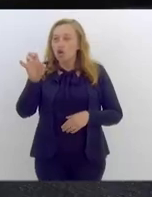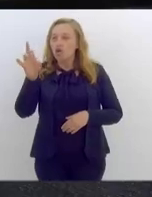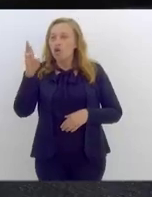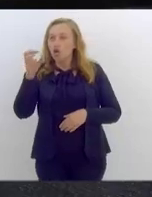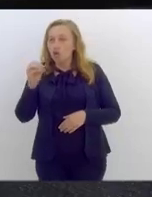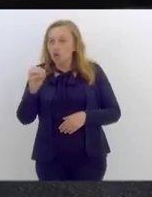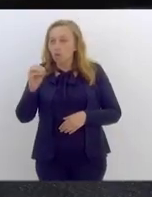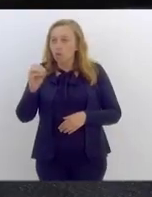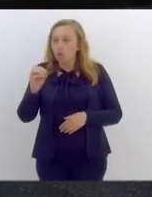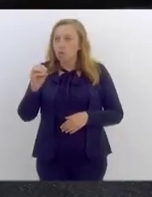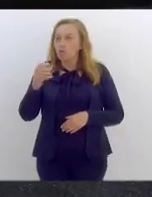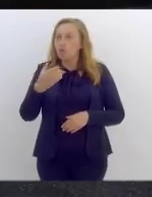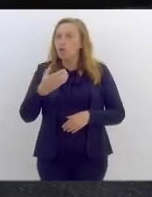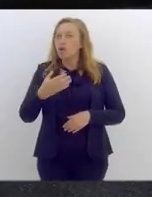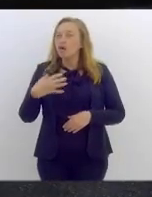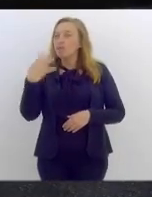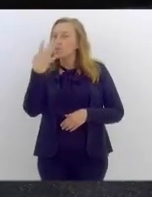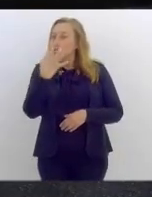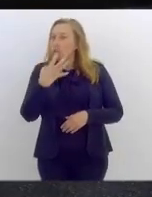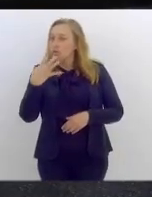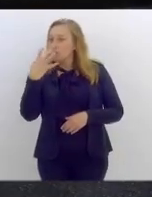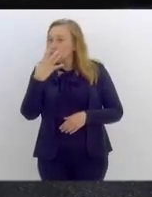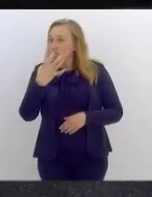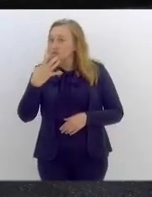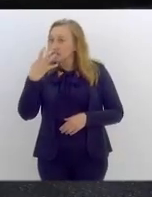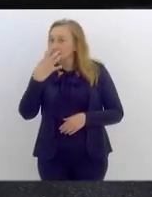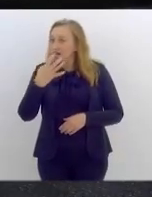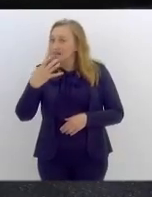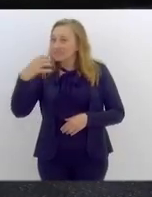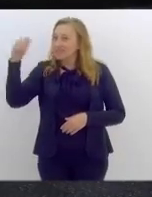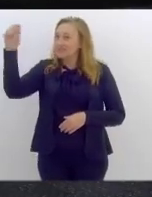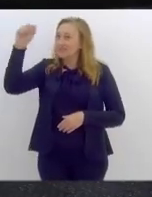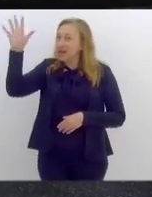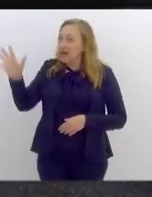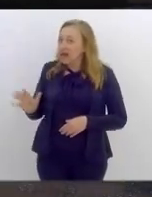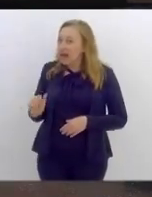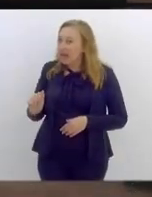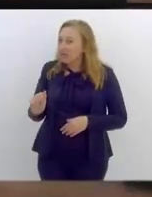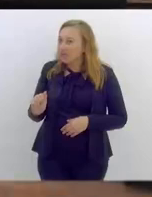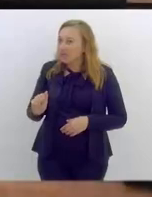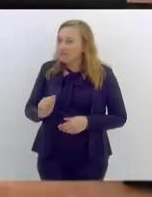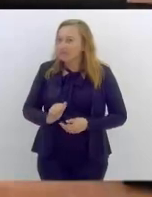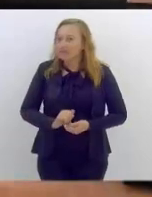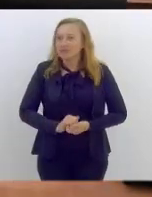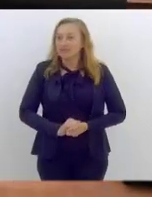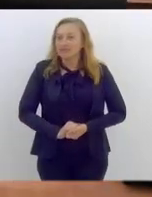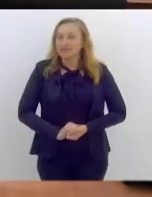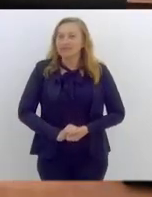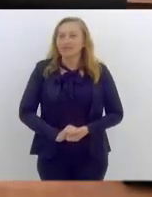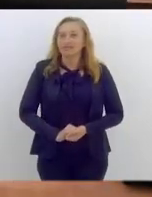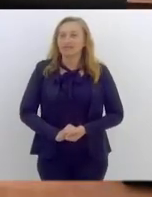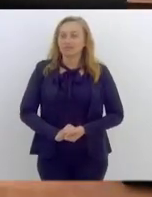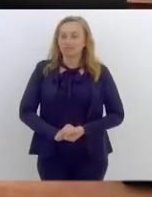eu, Orixá, sem folha não tem chuva, sem folha não